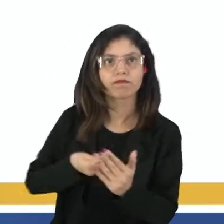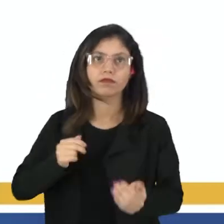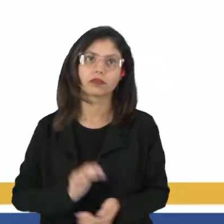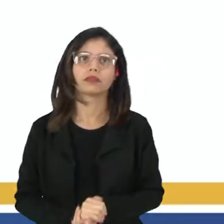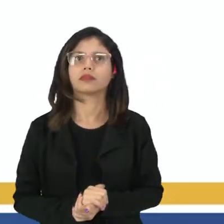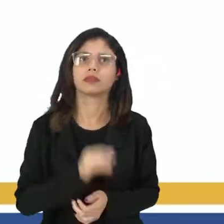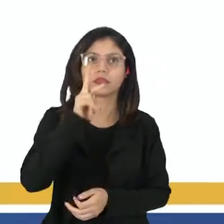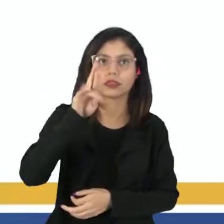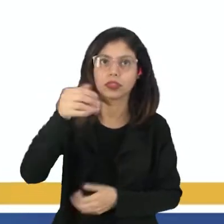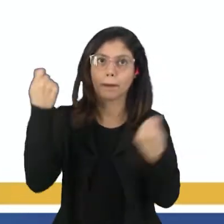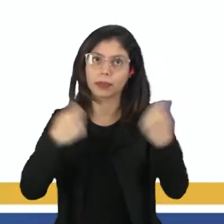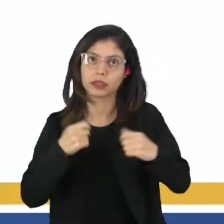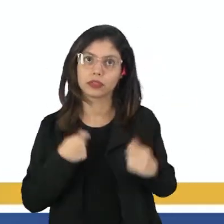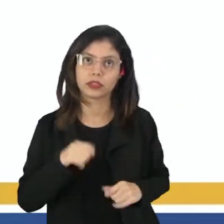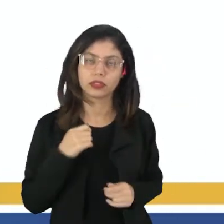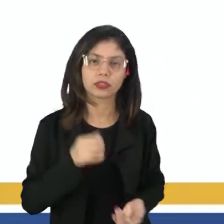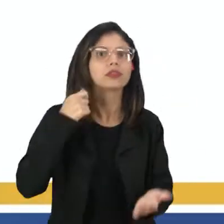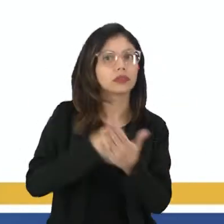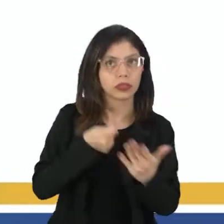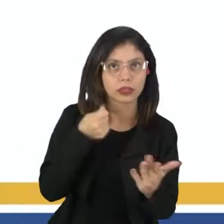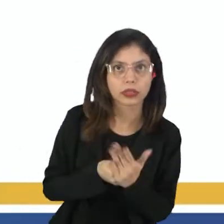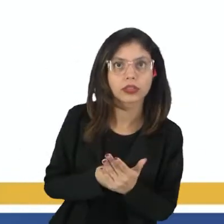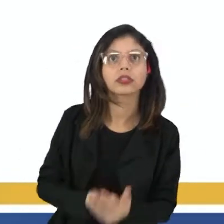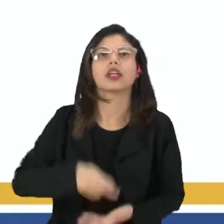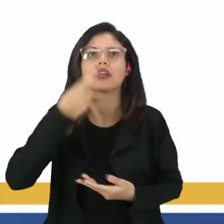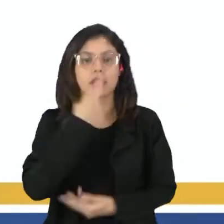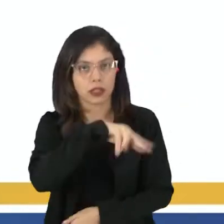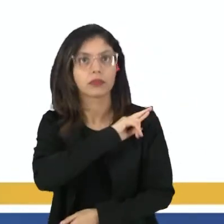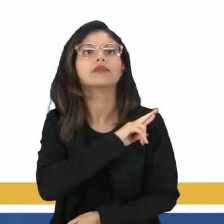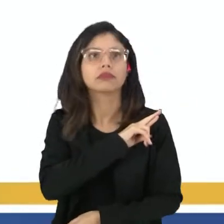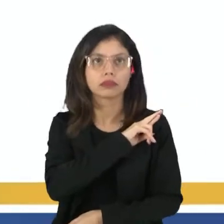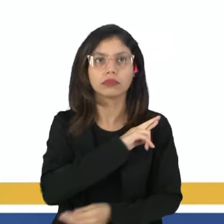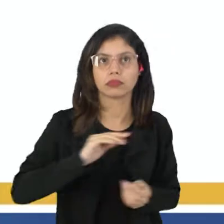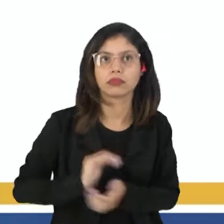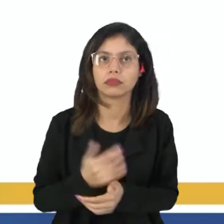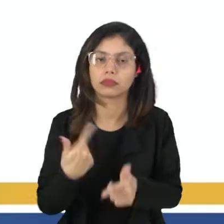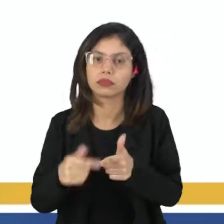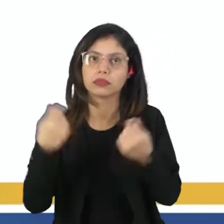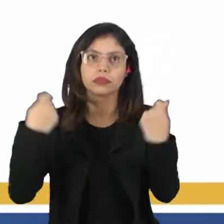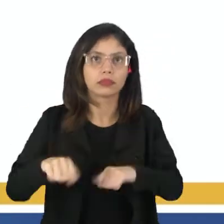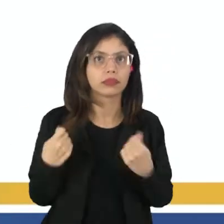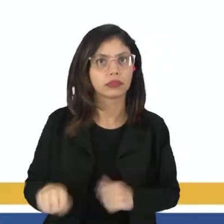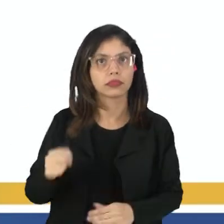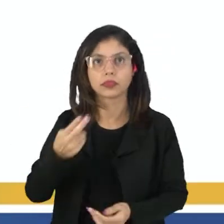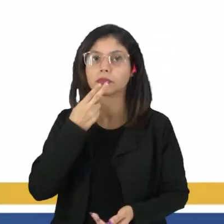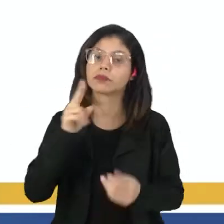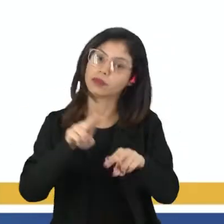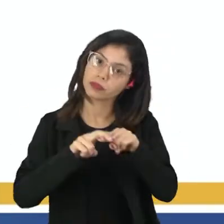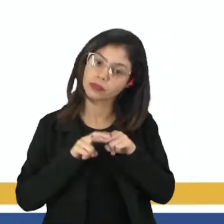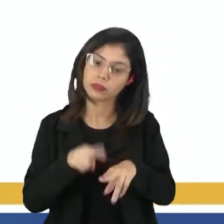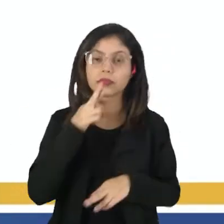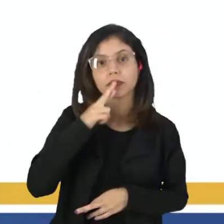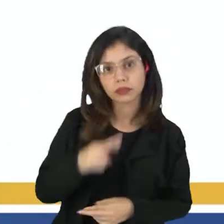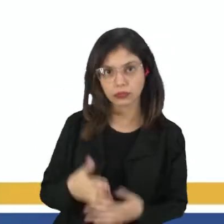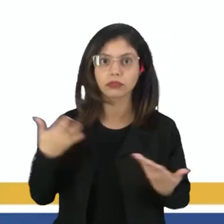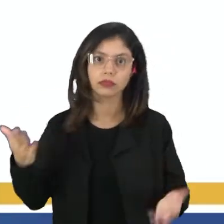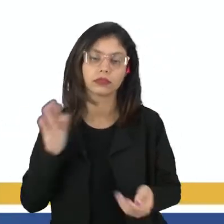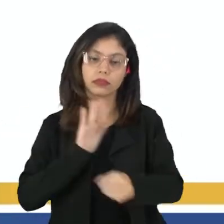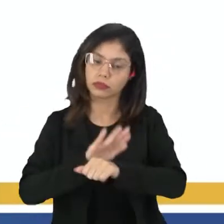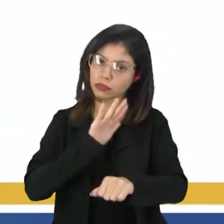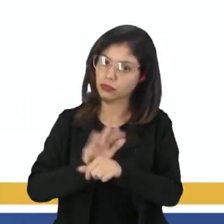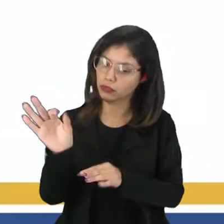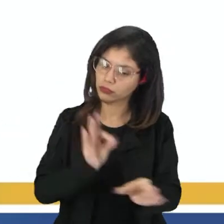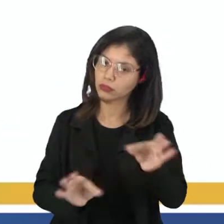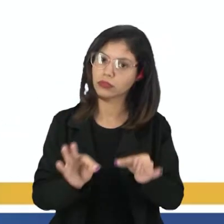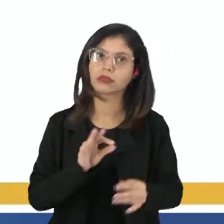cobrança e o interlocutor precisa ser convencido de que é o responsável pelo problema e precisa, portanto, resolvê-lo.